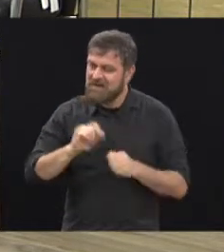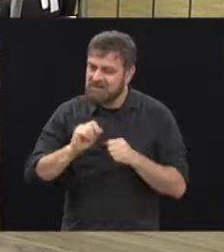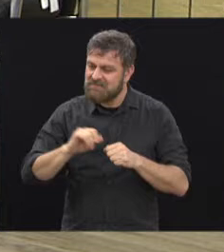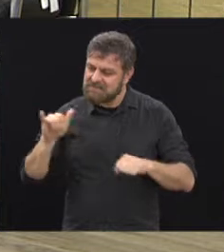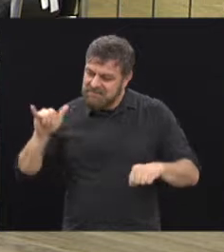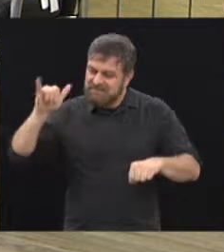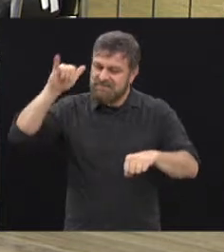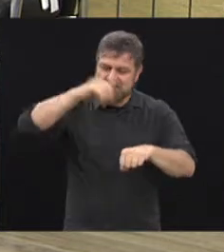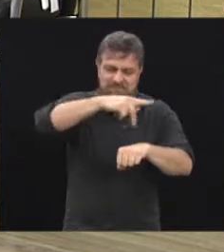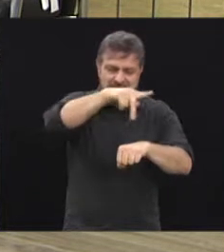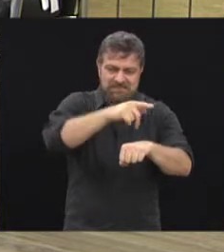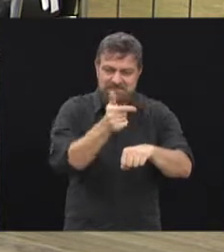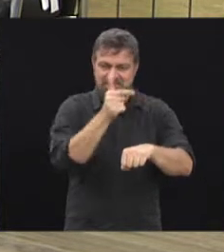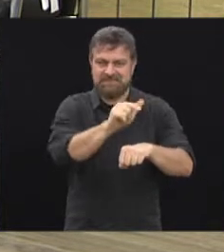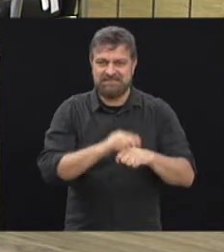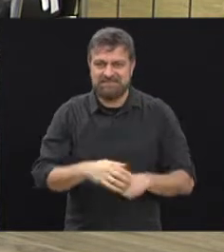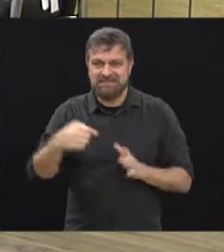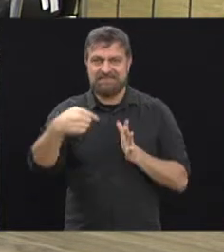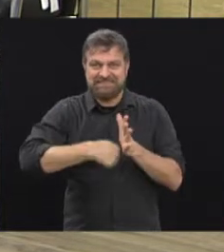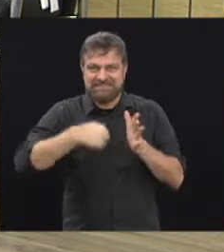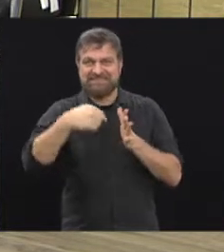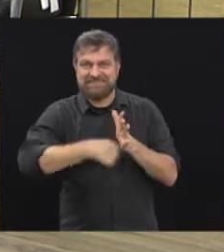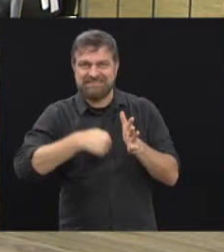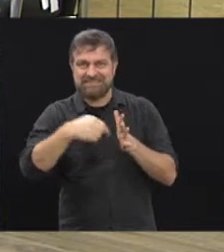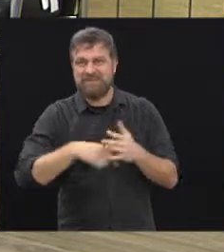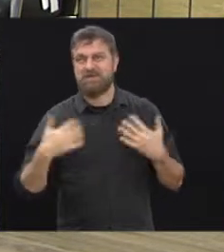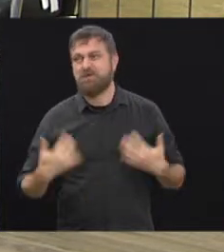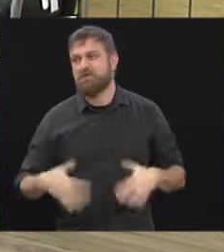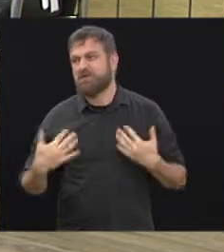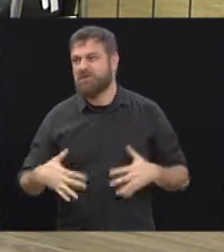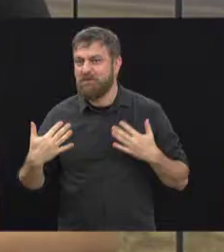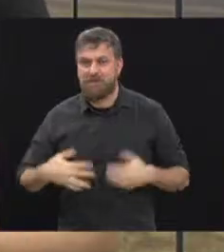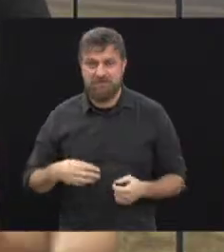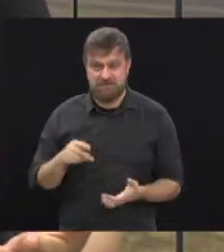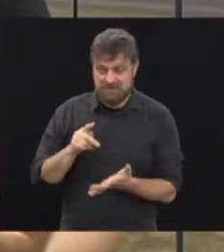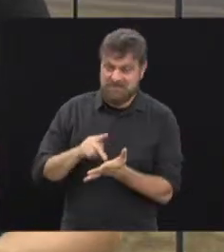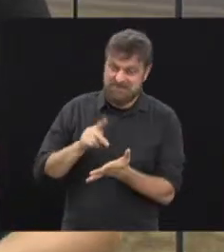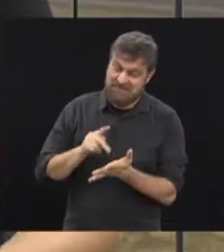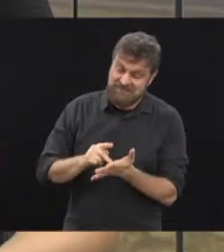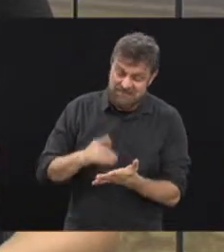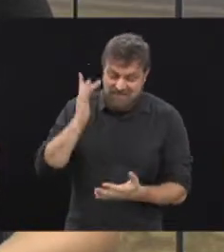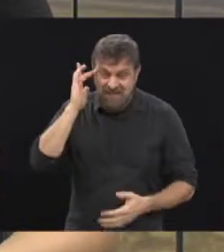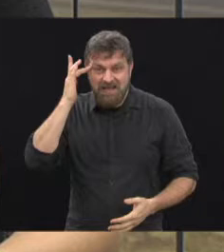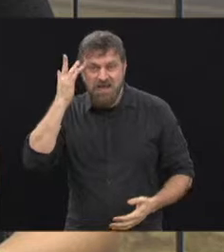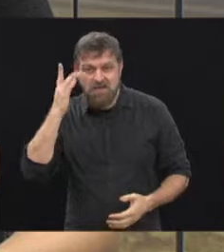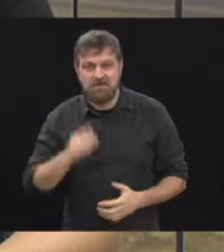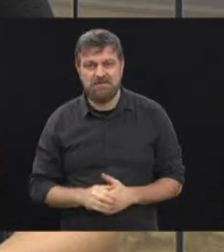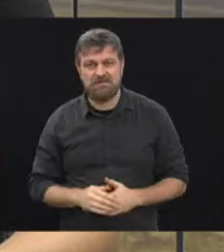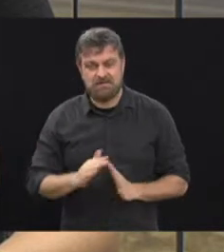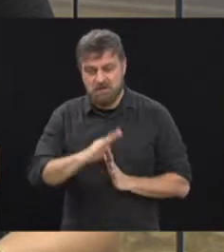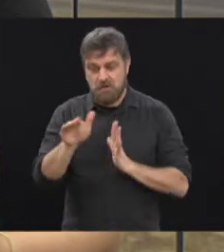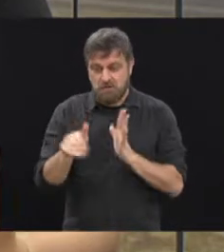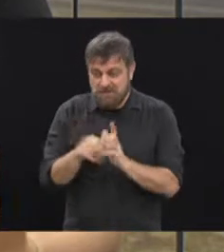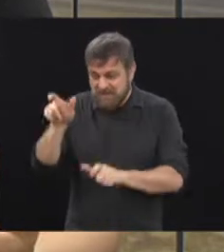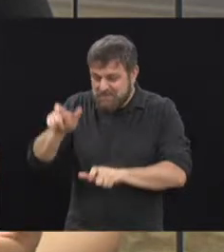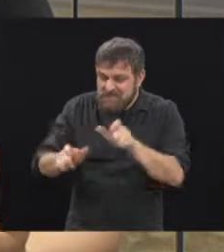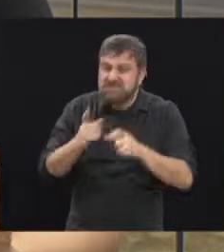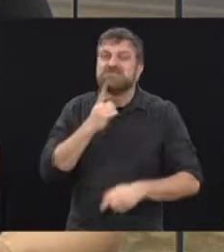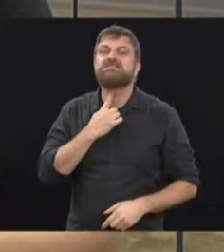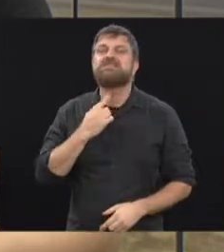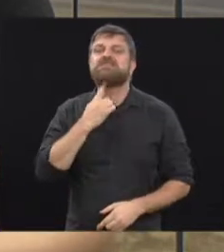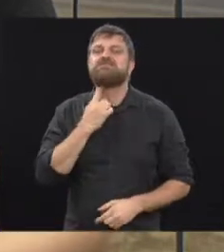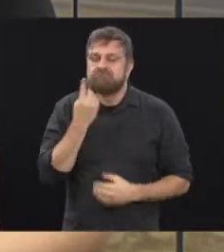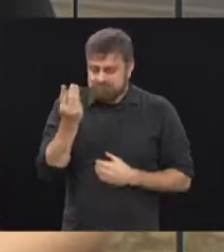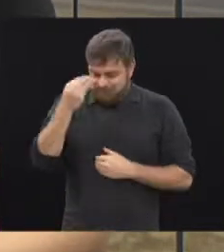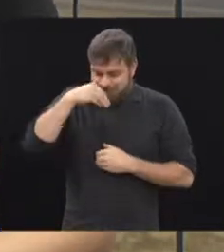esse volunturismo? Ai, quanta pergunta. Na realidade, eu acho que todo mundo que tem